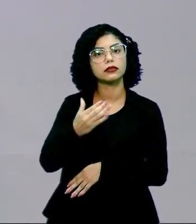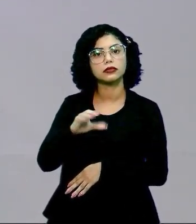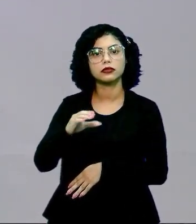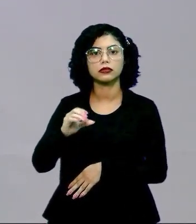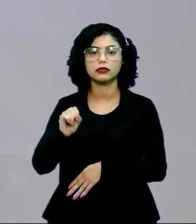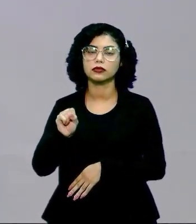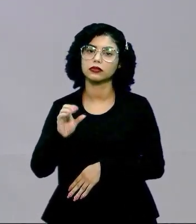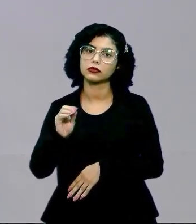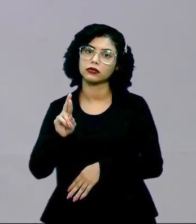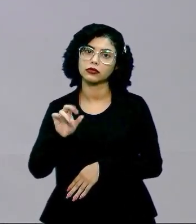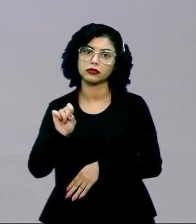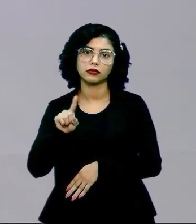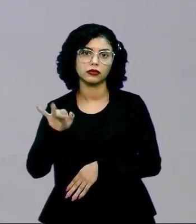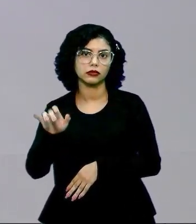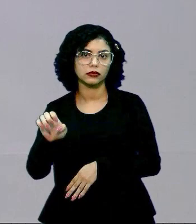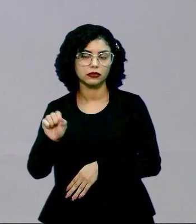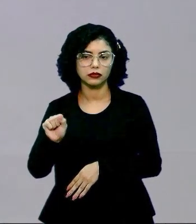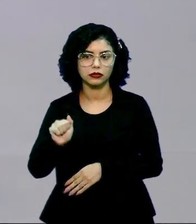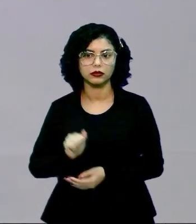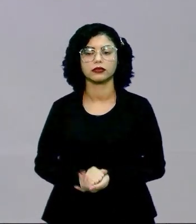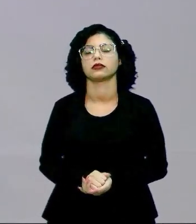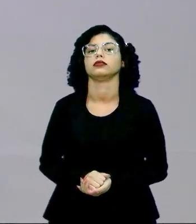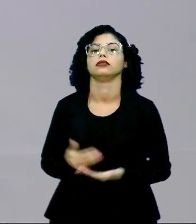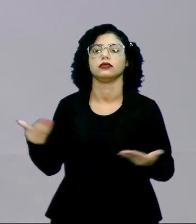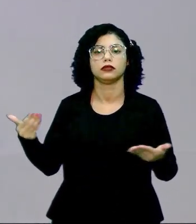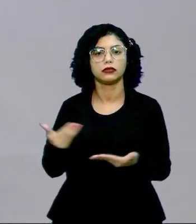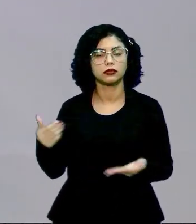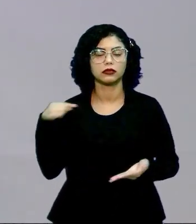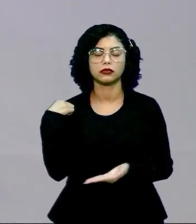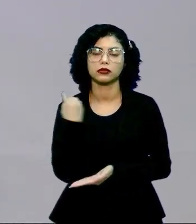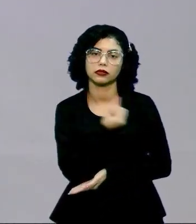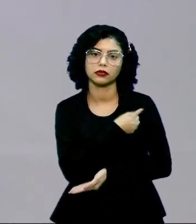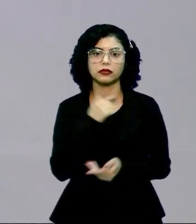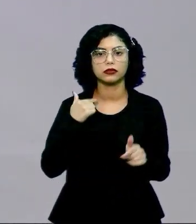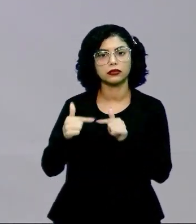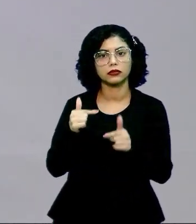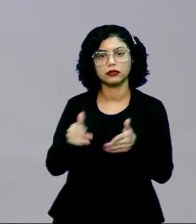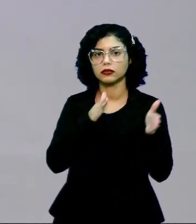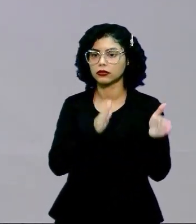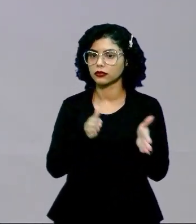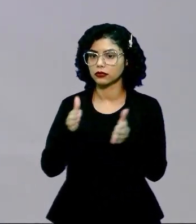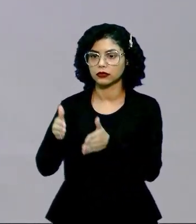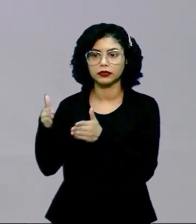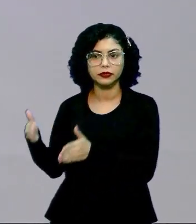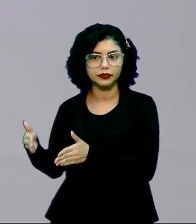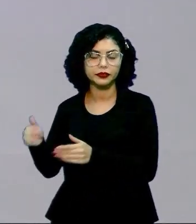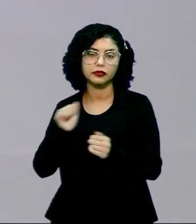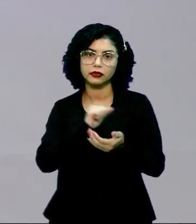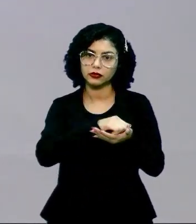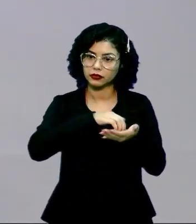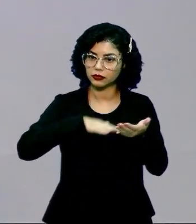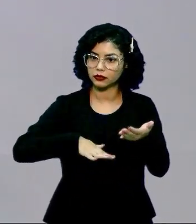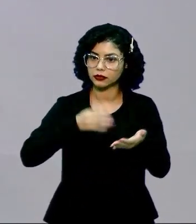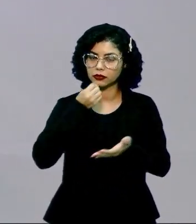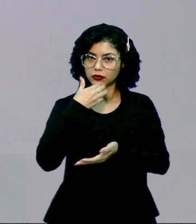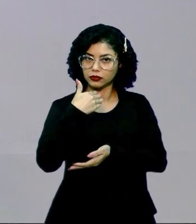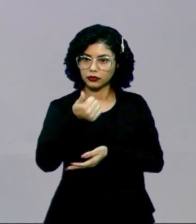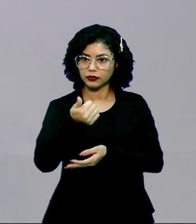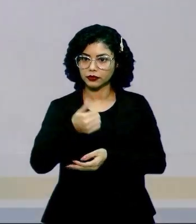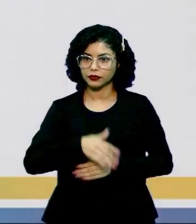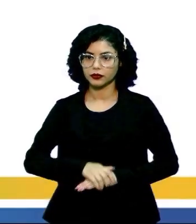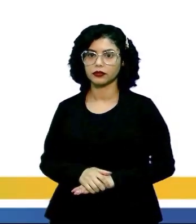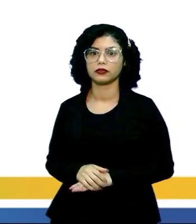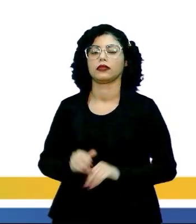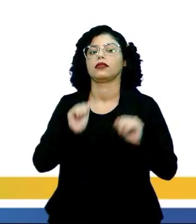das propriedades, e hoje a gente vai trabalhar mais algumas partes de atividade. Tudo bem? Então vamos